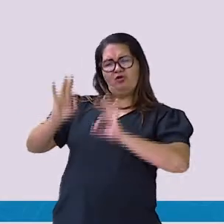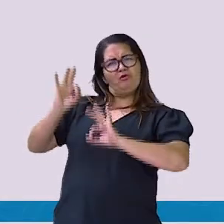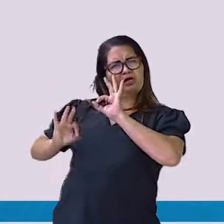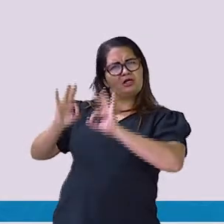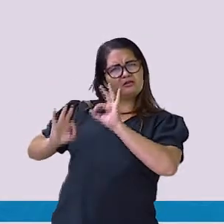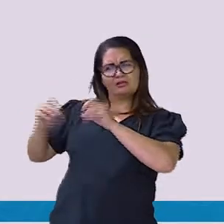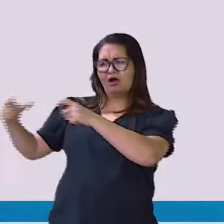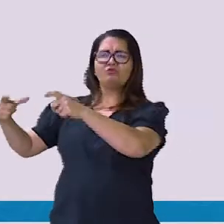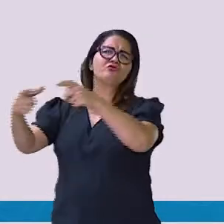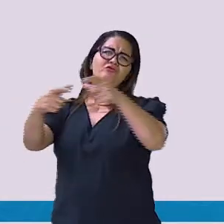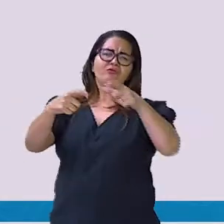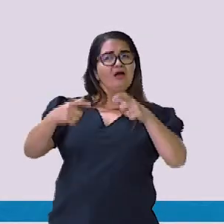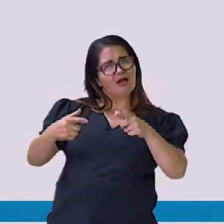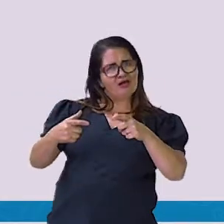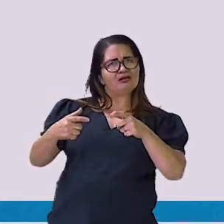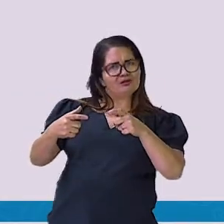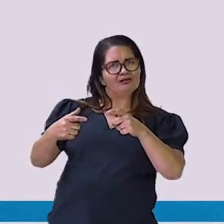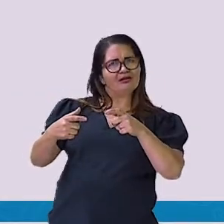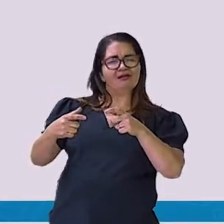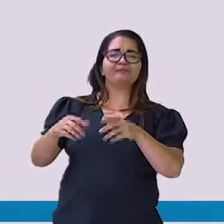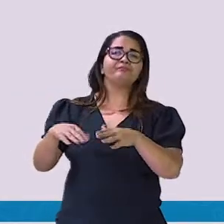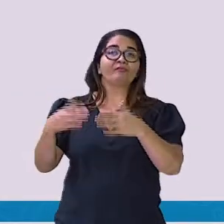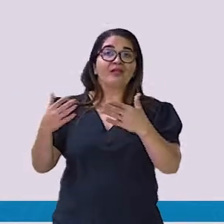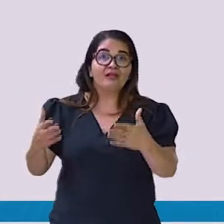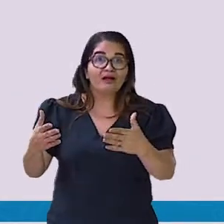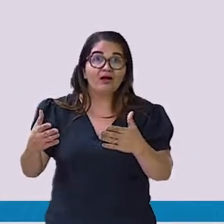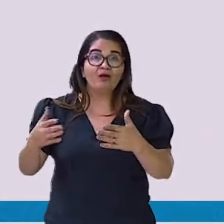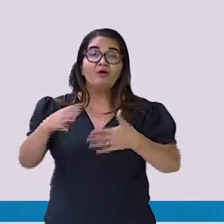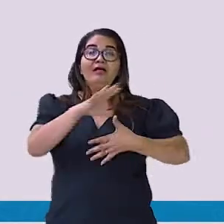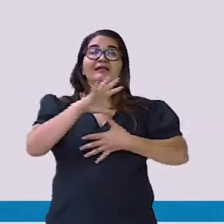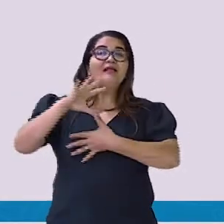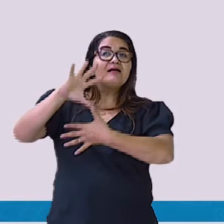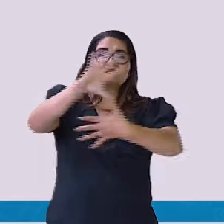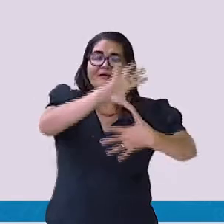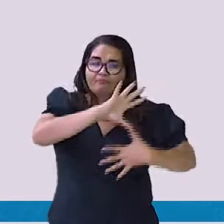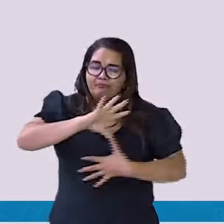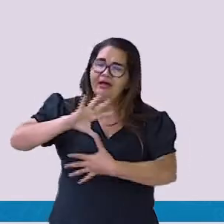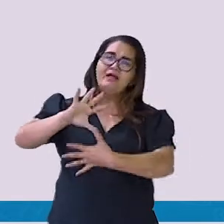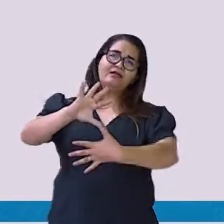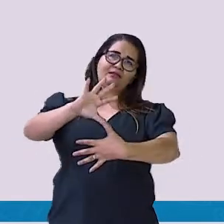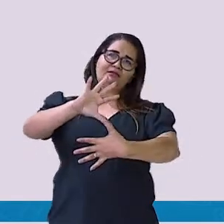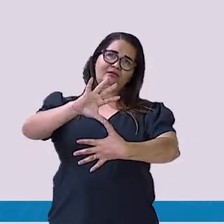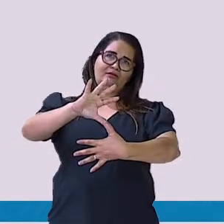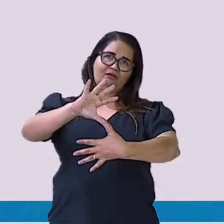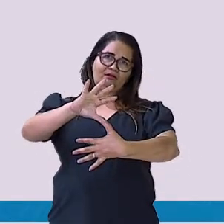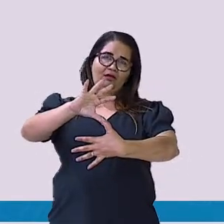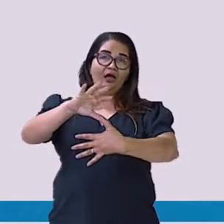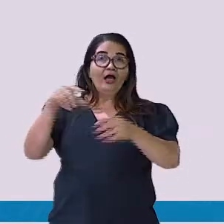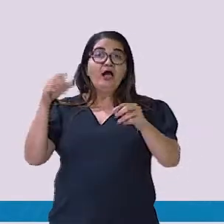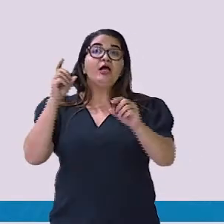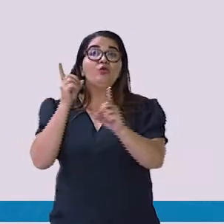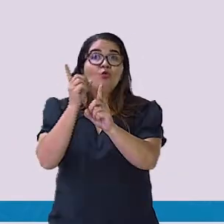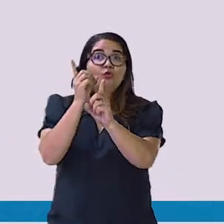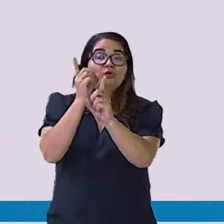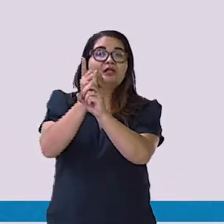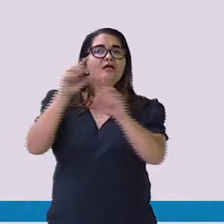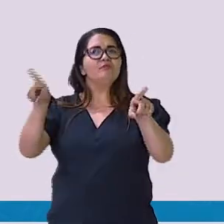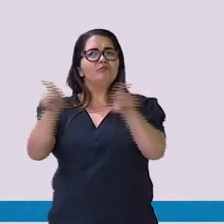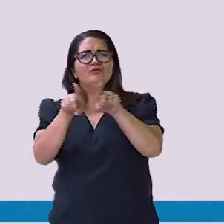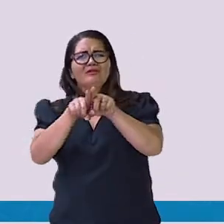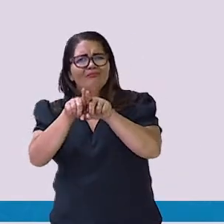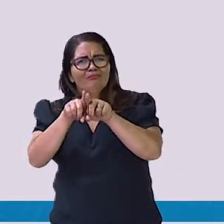vamos perceber que nós vamos encontrar as dificuldades naturais no relevo, a